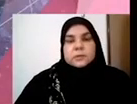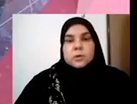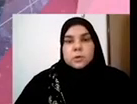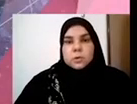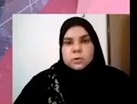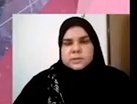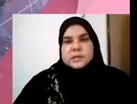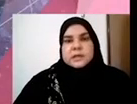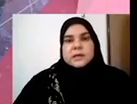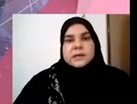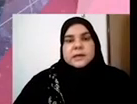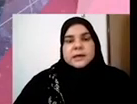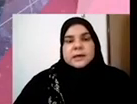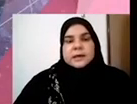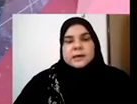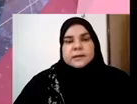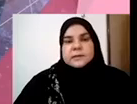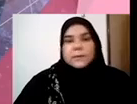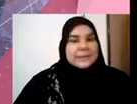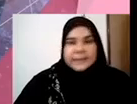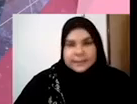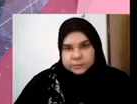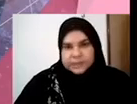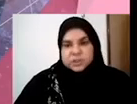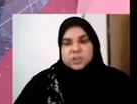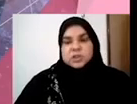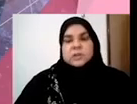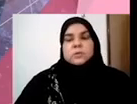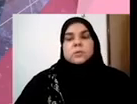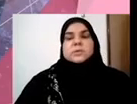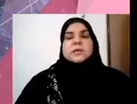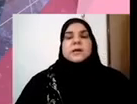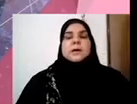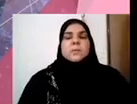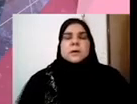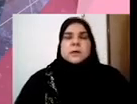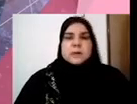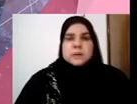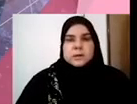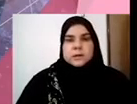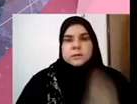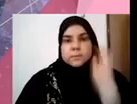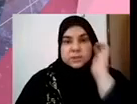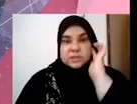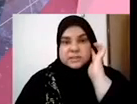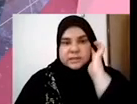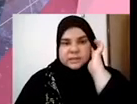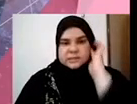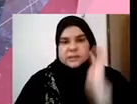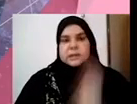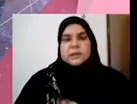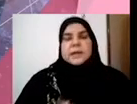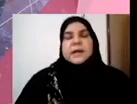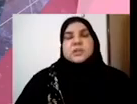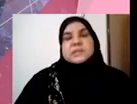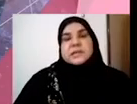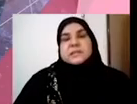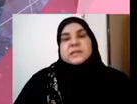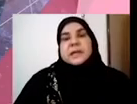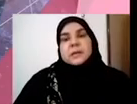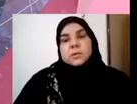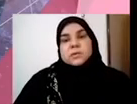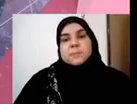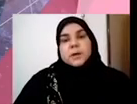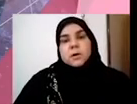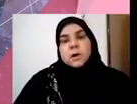ciências, ano-luz não é tempo, tá, gente? Ano-luz é uma distância. É a